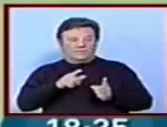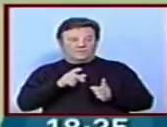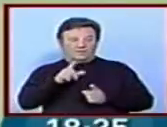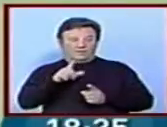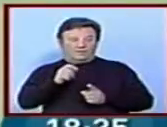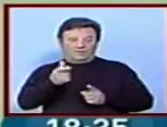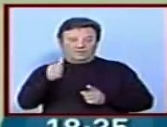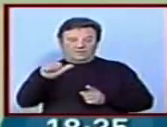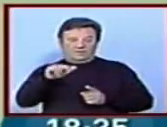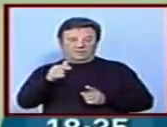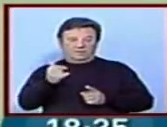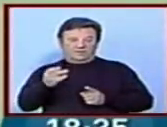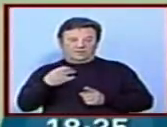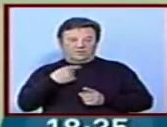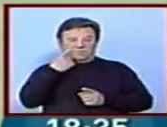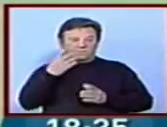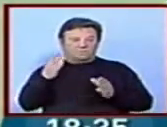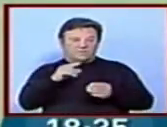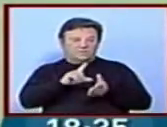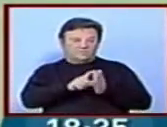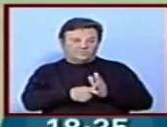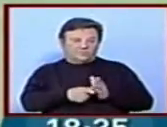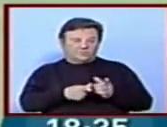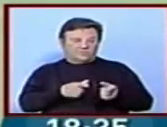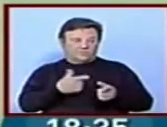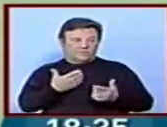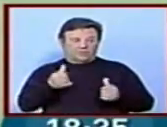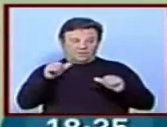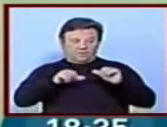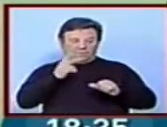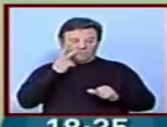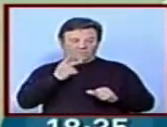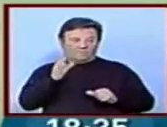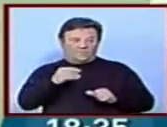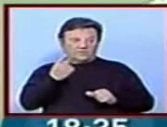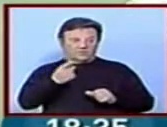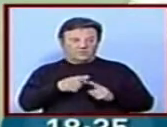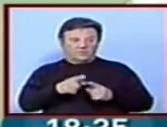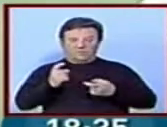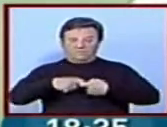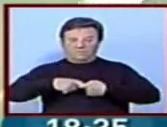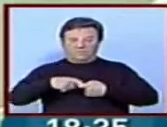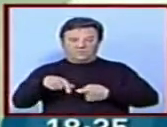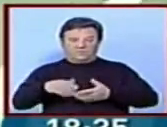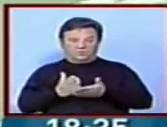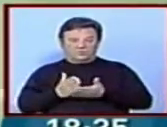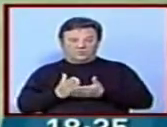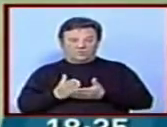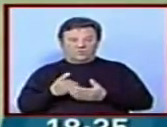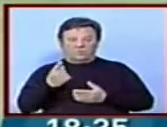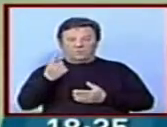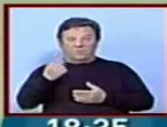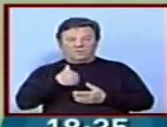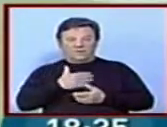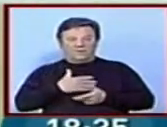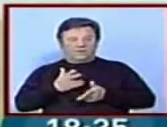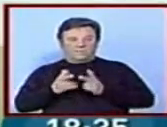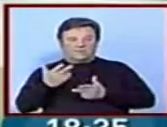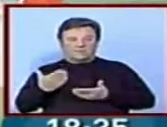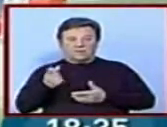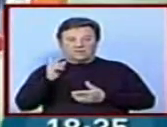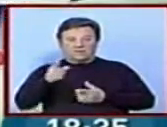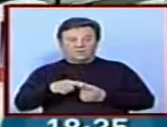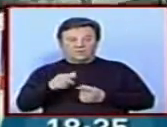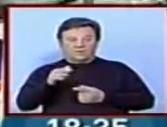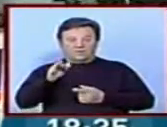Vamos então conhecer outros projetos. E aqui neste laboratório vemos mais uma vez a parceria desta escola com uma empresa, neste caso